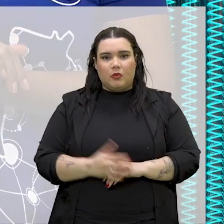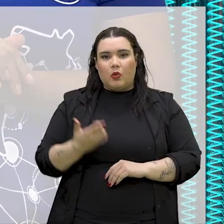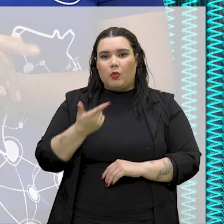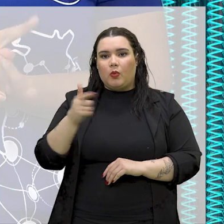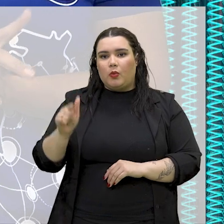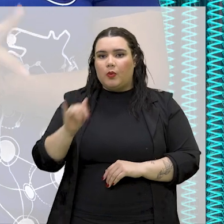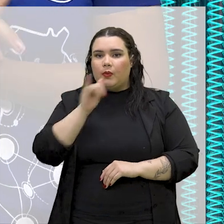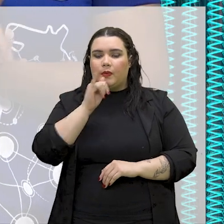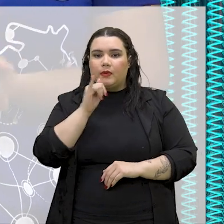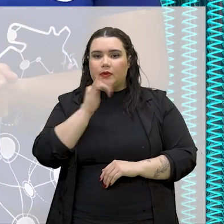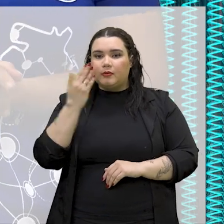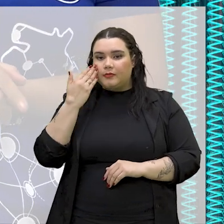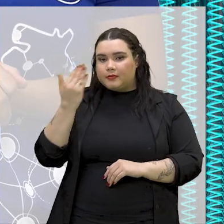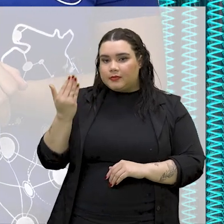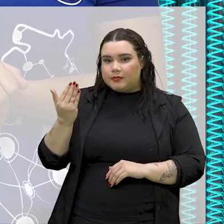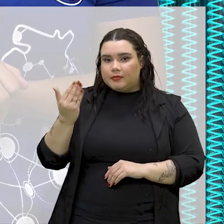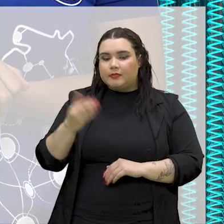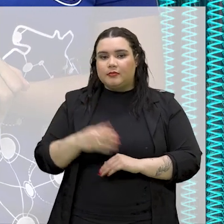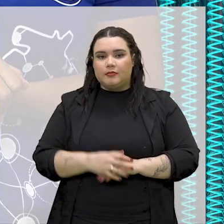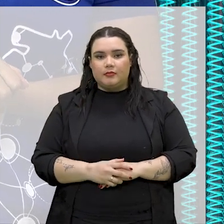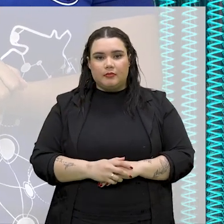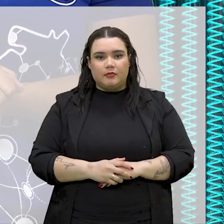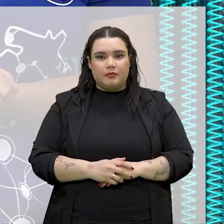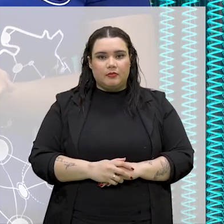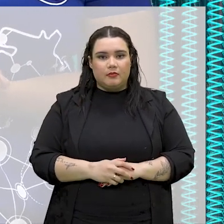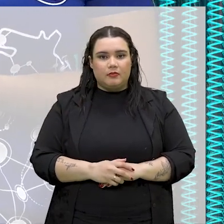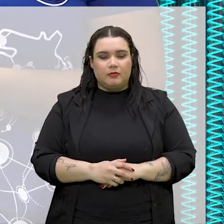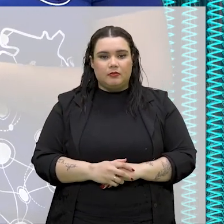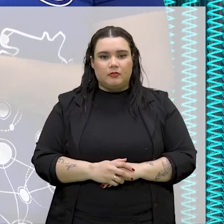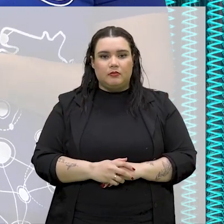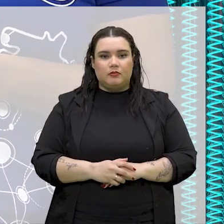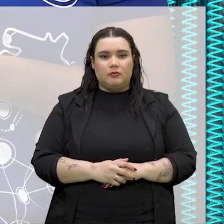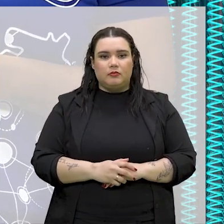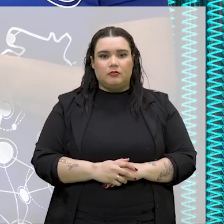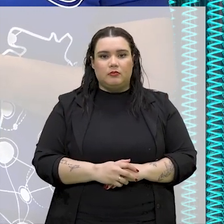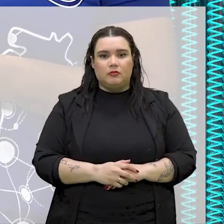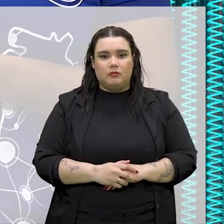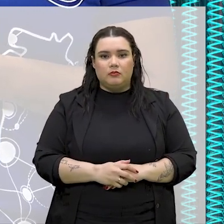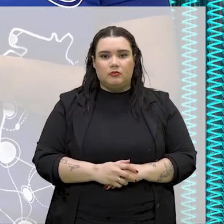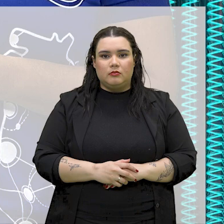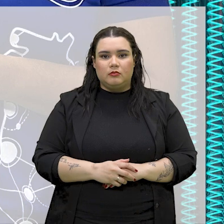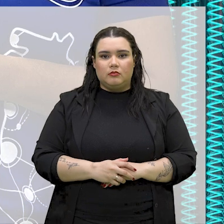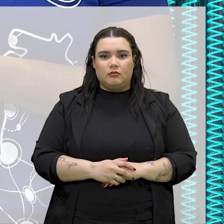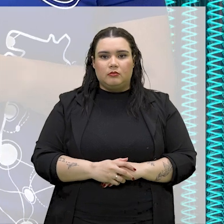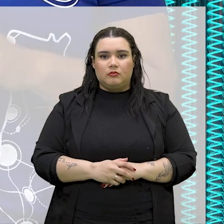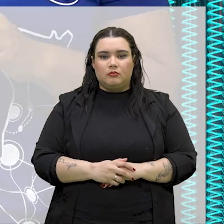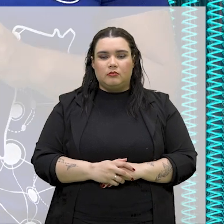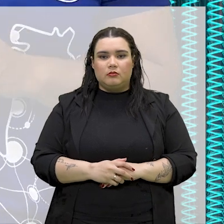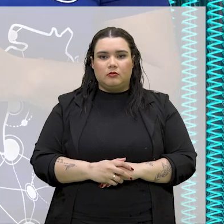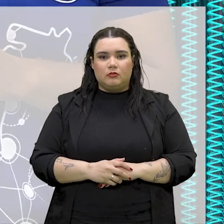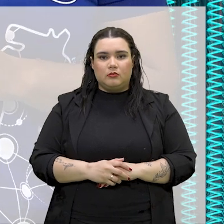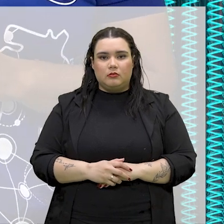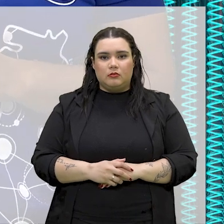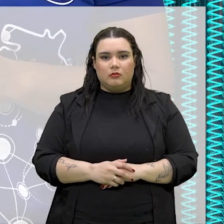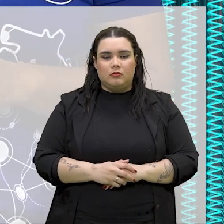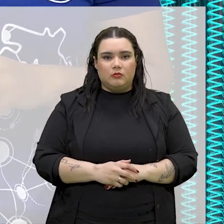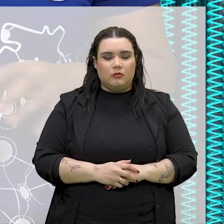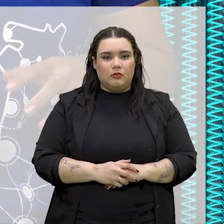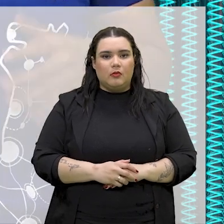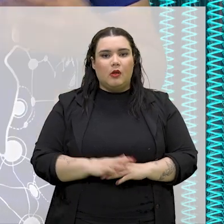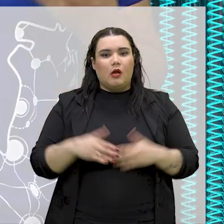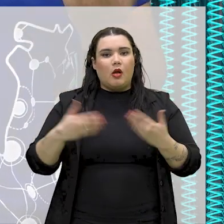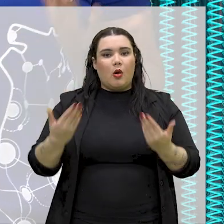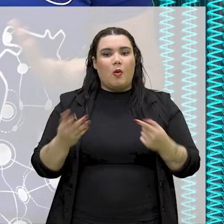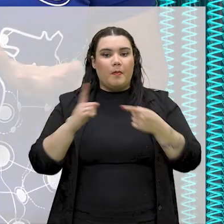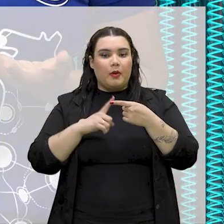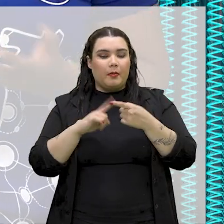mais exemplos. Can I speak to Amy, please? Can I speak to Amy, please? Informal,